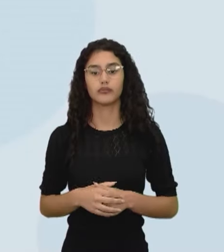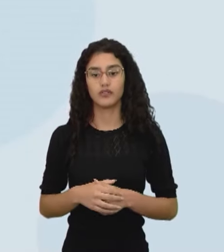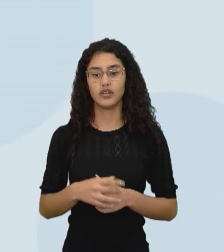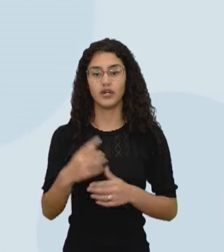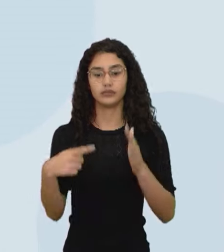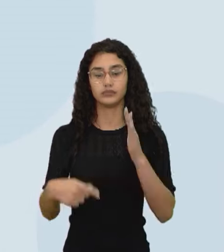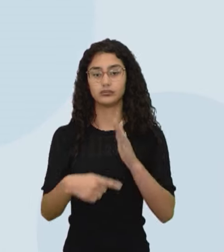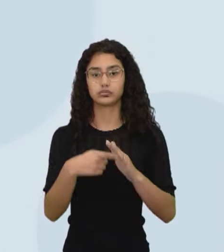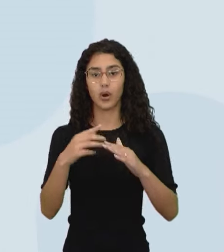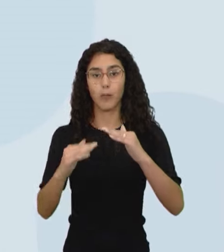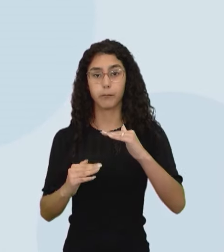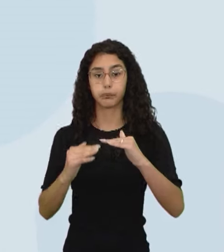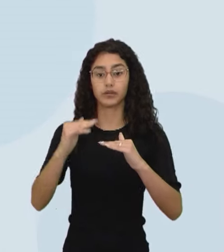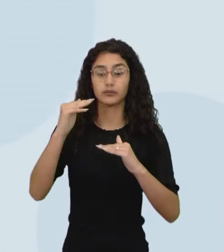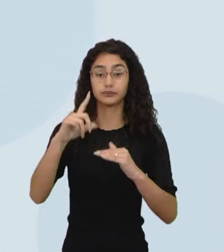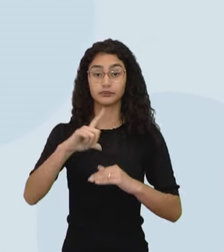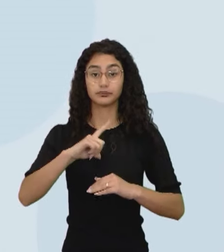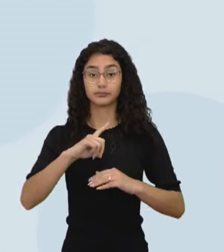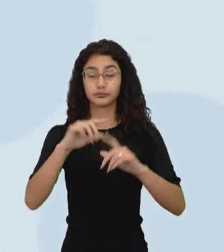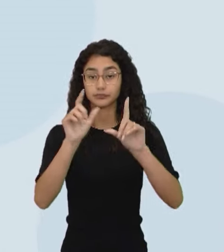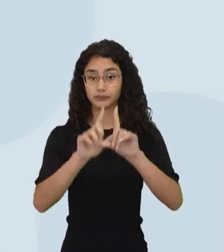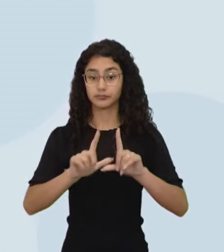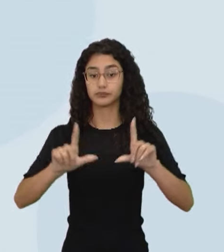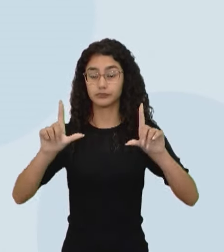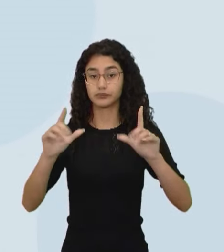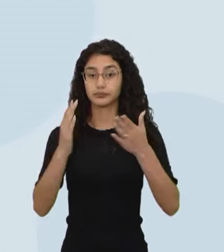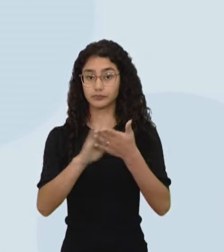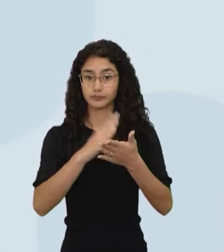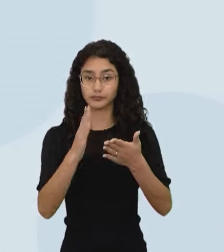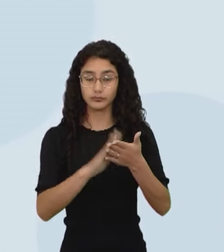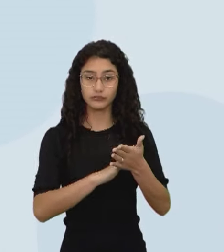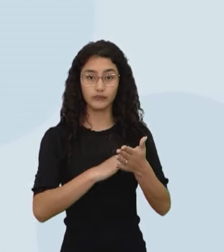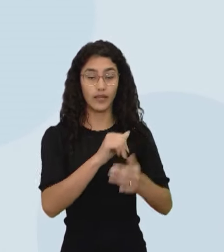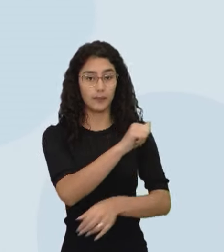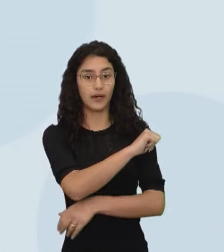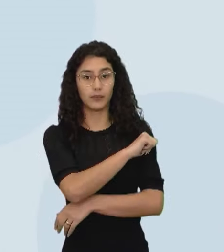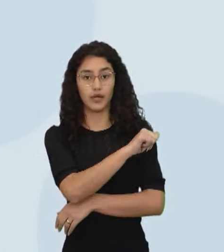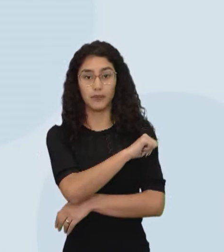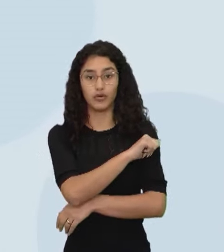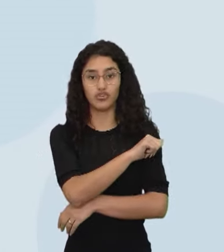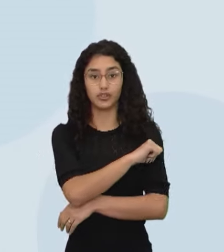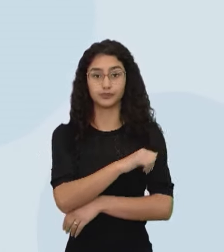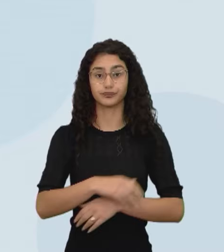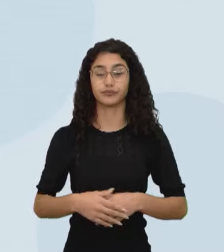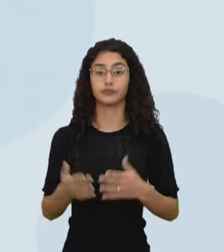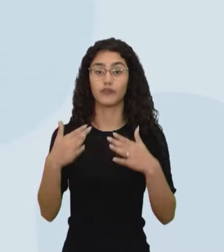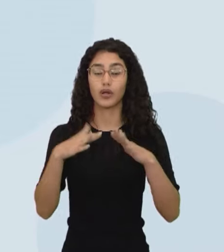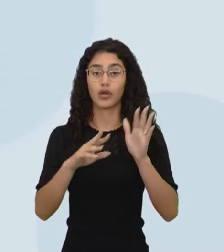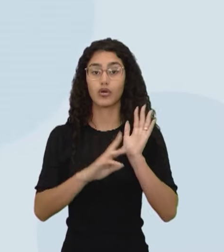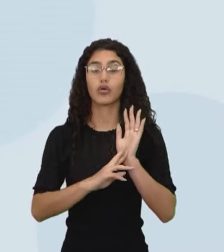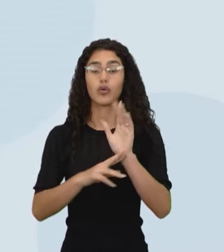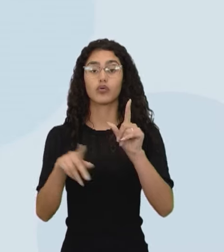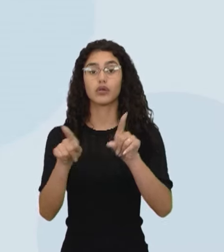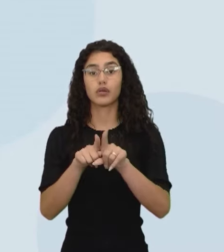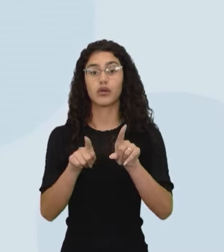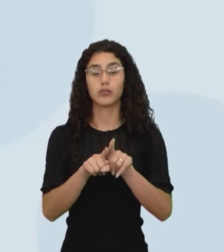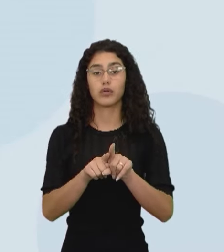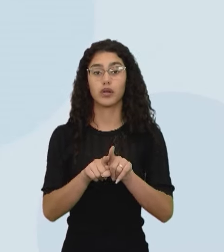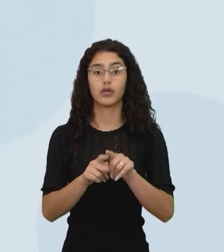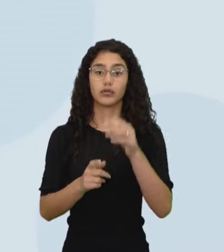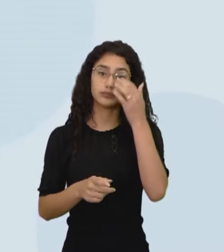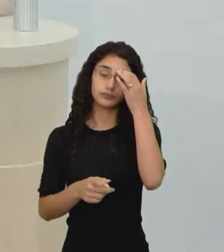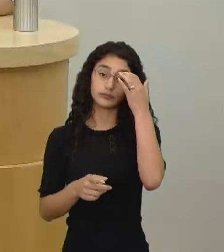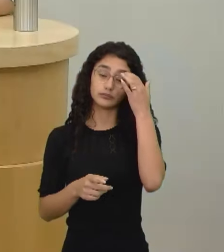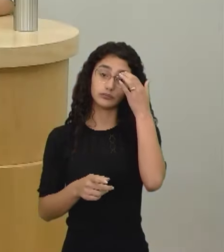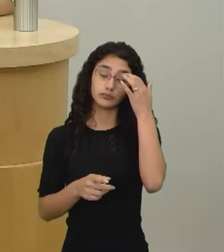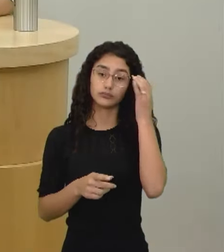alavanca, tá? Vocês têm essas imagens, né, no caderno do aluno, mas a gente falou assim, a gente vai trazer coisas rebuscadas? Não,